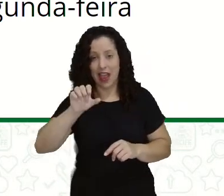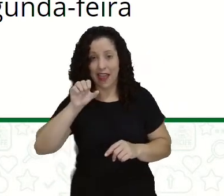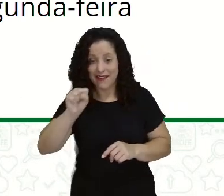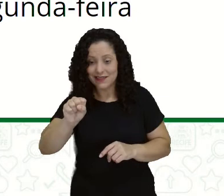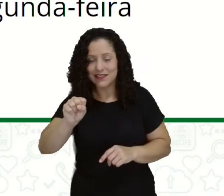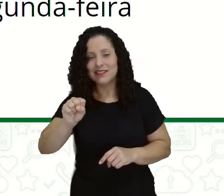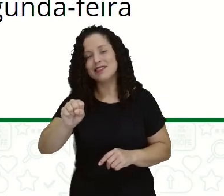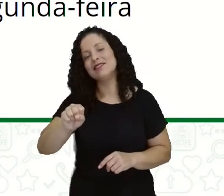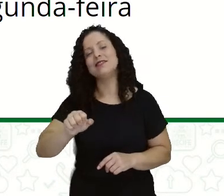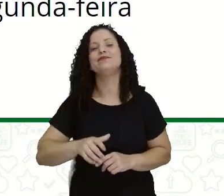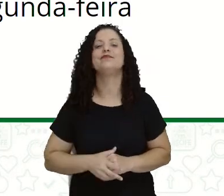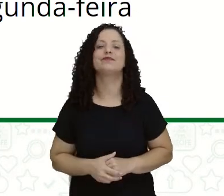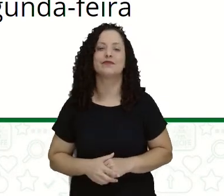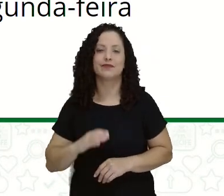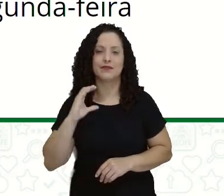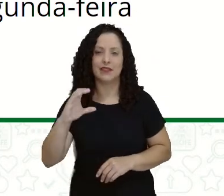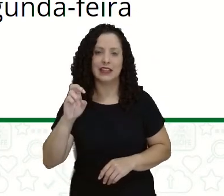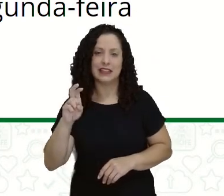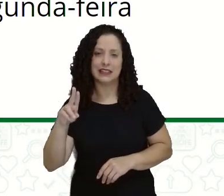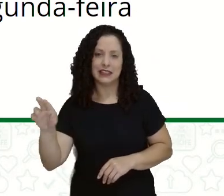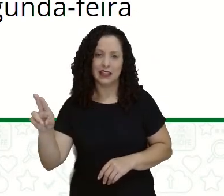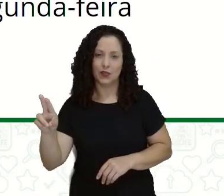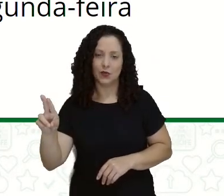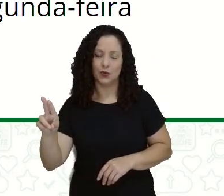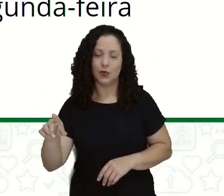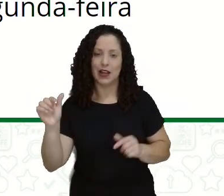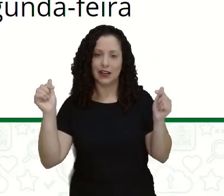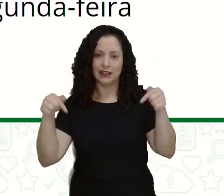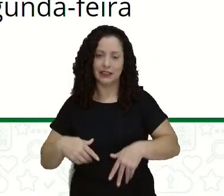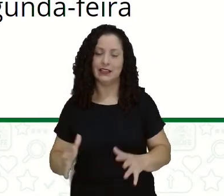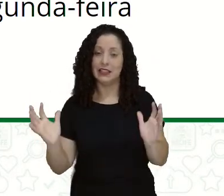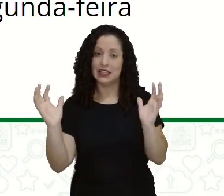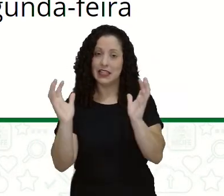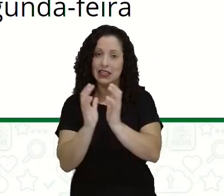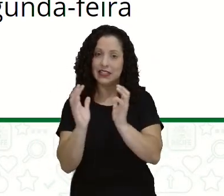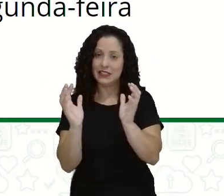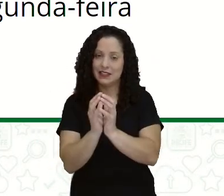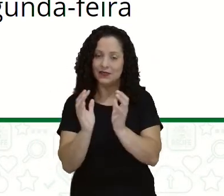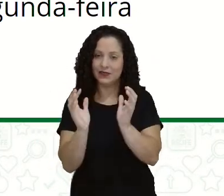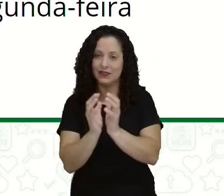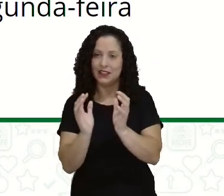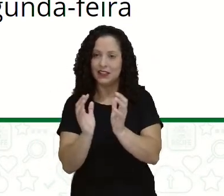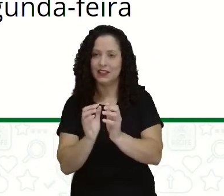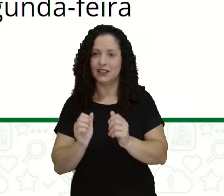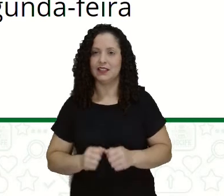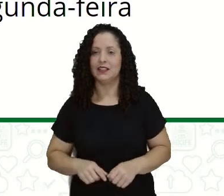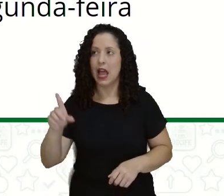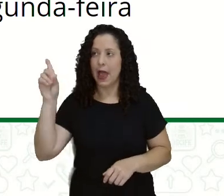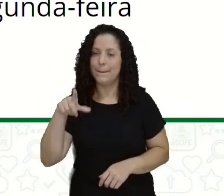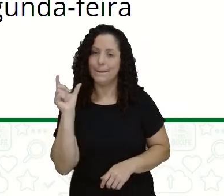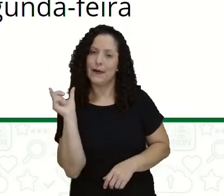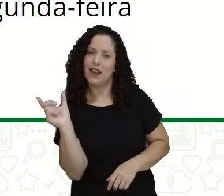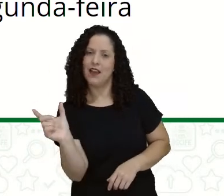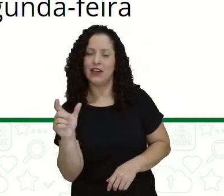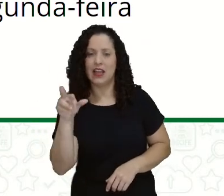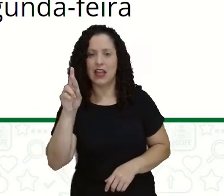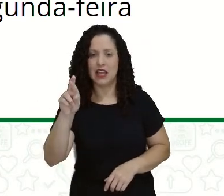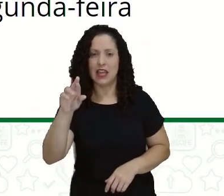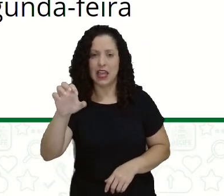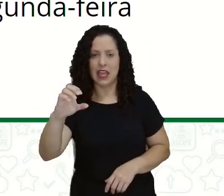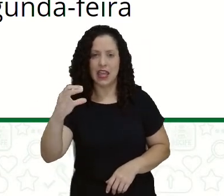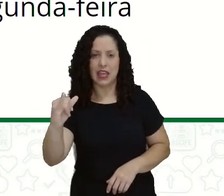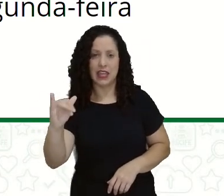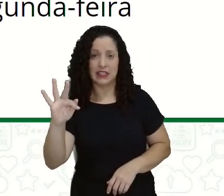N-A-S. Nasceu no Recife. Marcílio escreveu a palavra Recife corretamente,